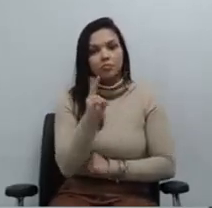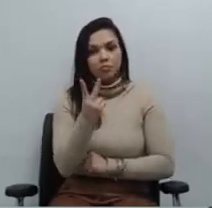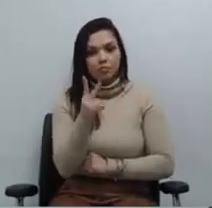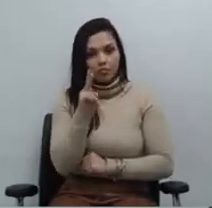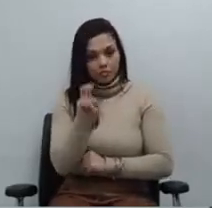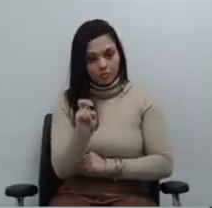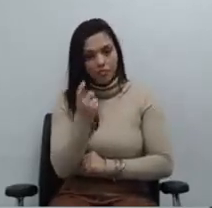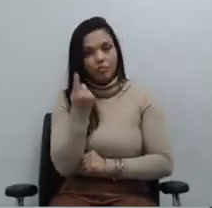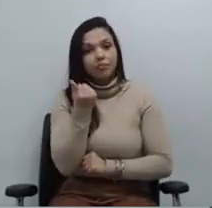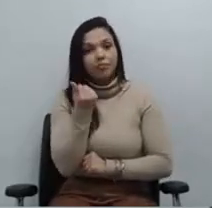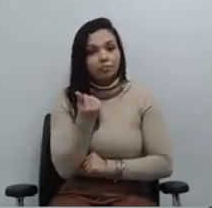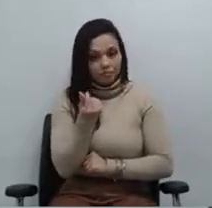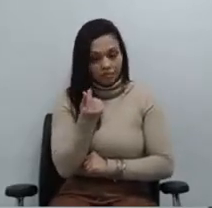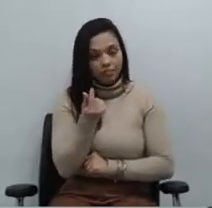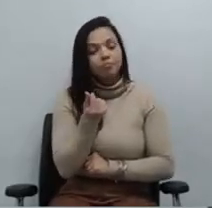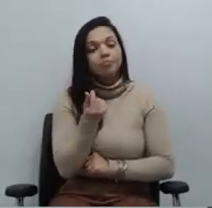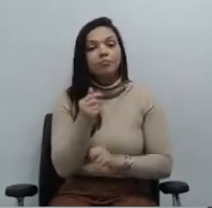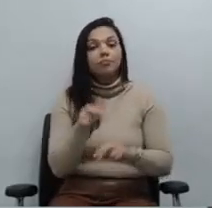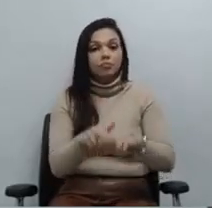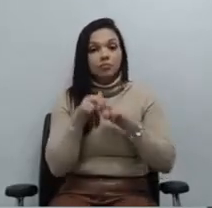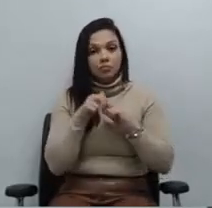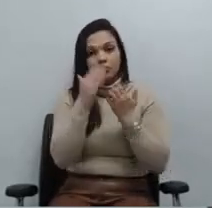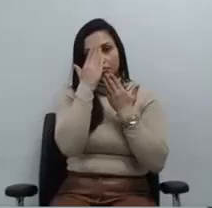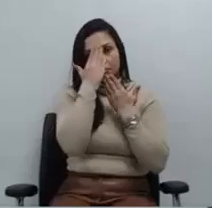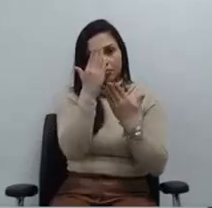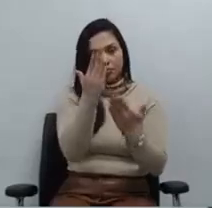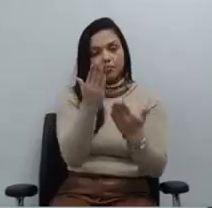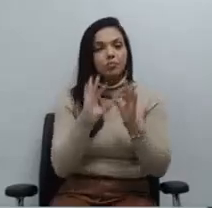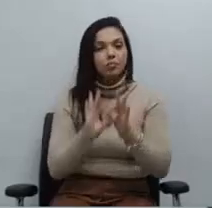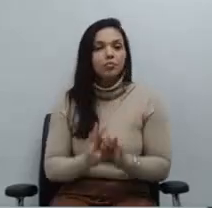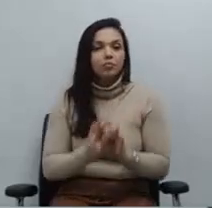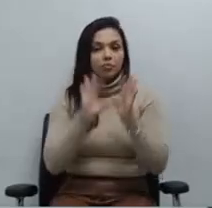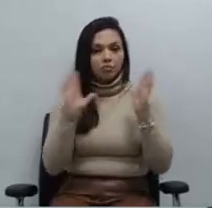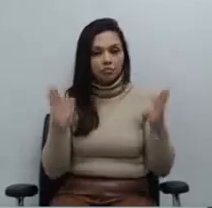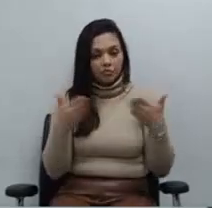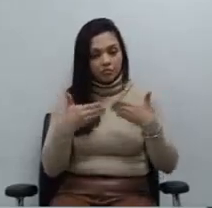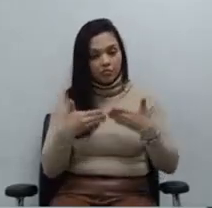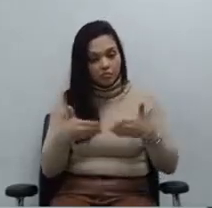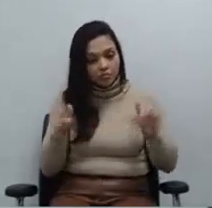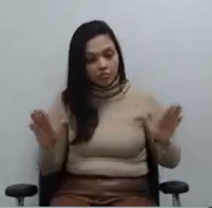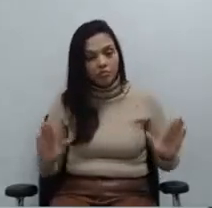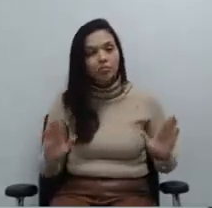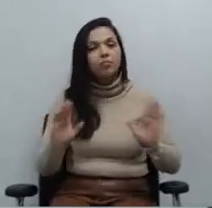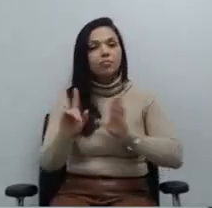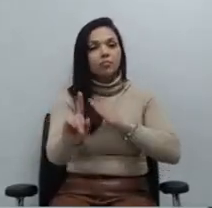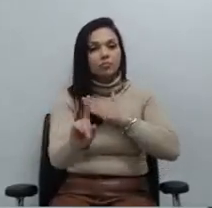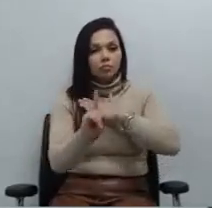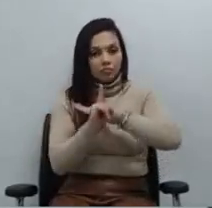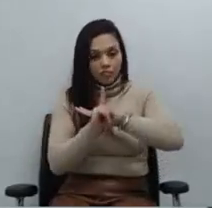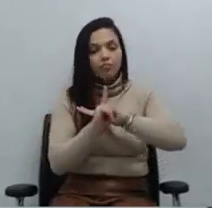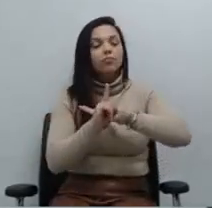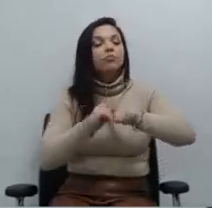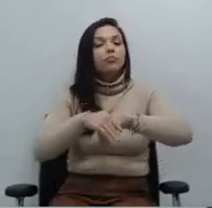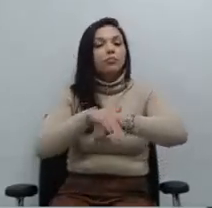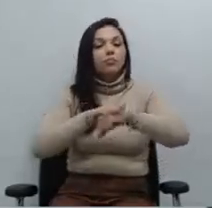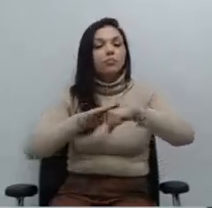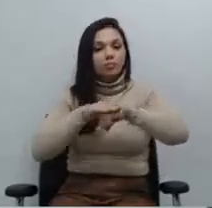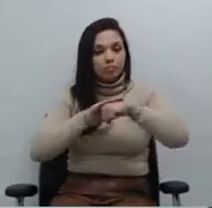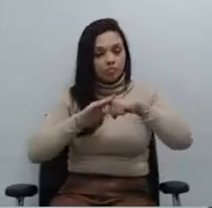antemão agradeço a disponibilidade, a abertura da Defensoria Pública Geral, notadamente da